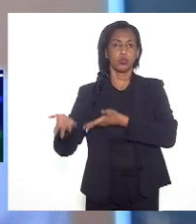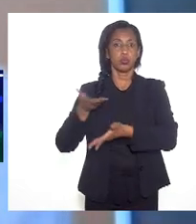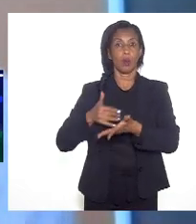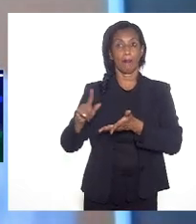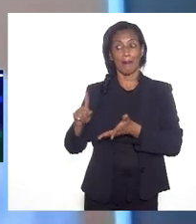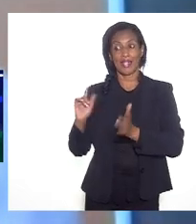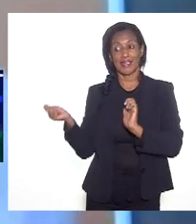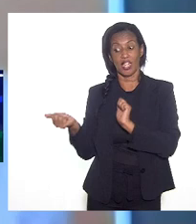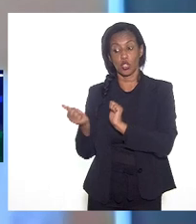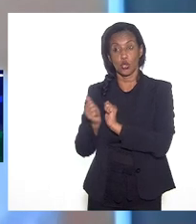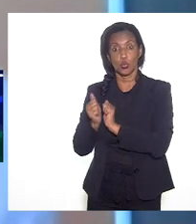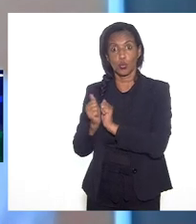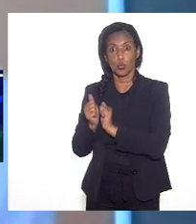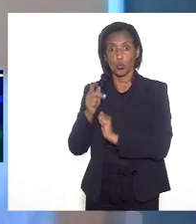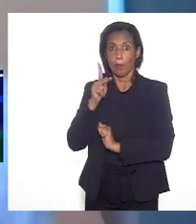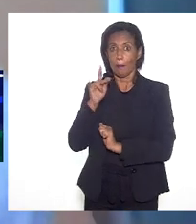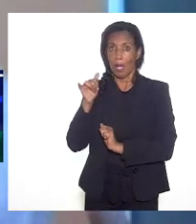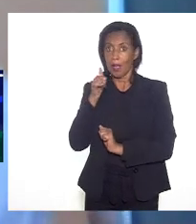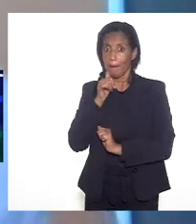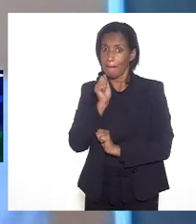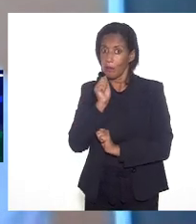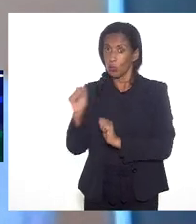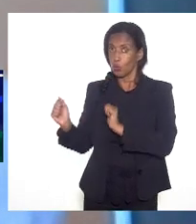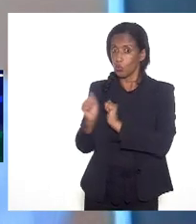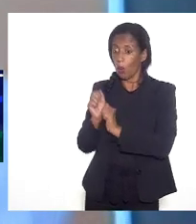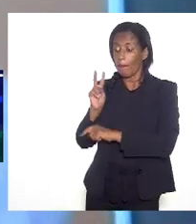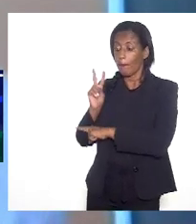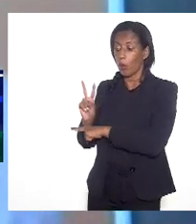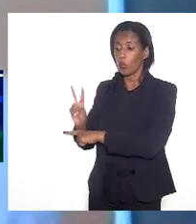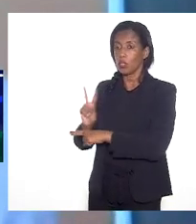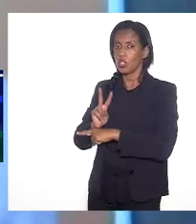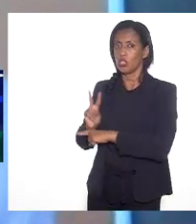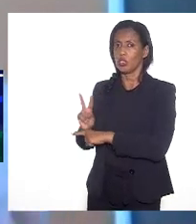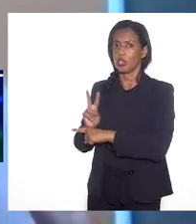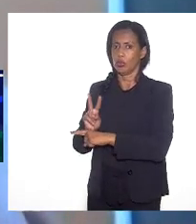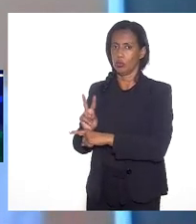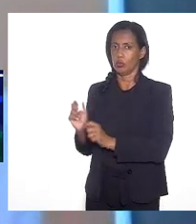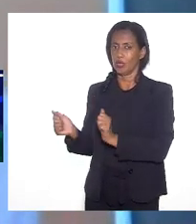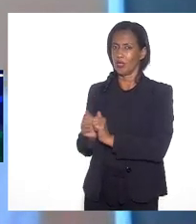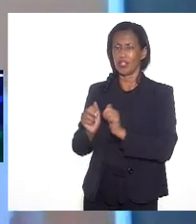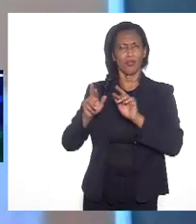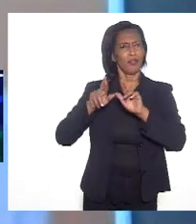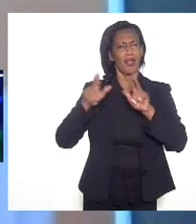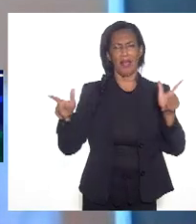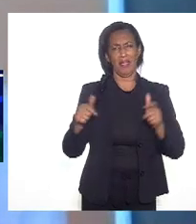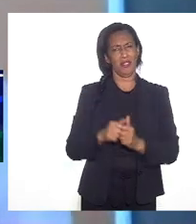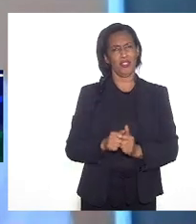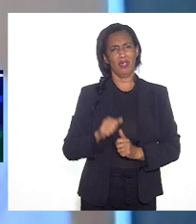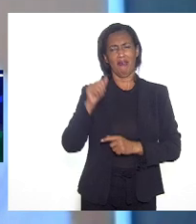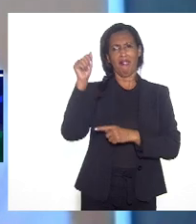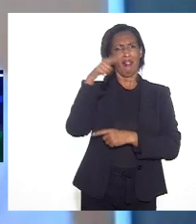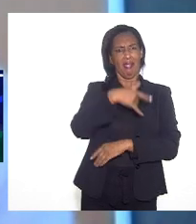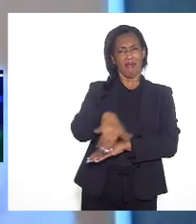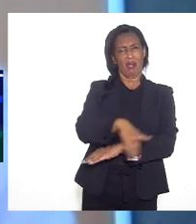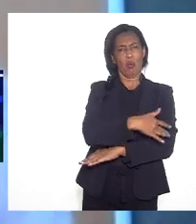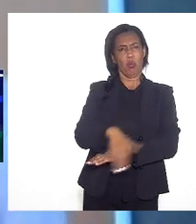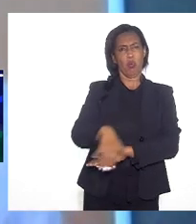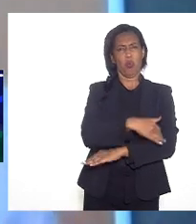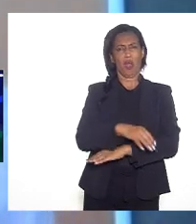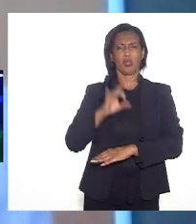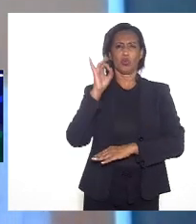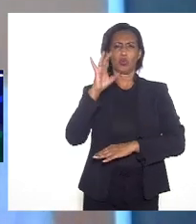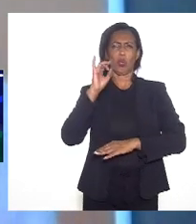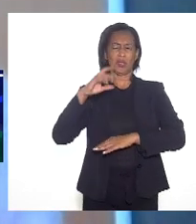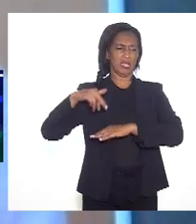em companhia das suas famílias, eles estão ali protegidos pelos seus familiares. É diferente dessas crianças pela